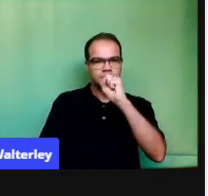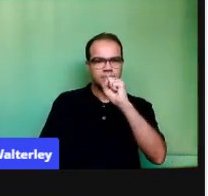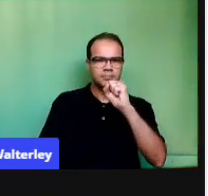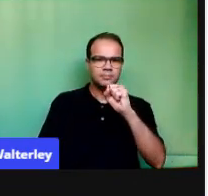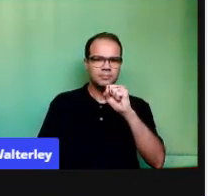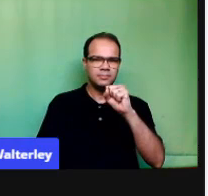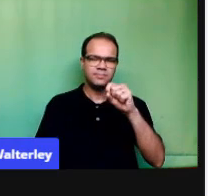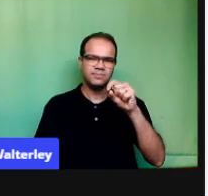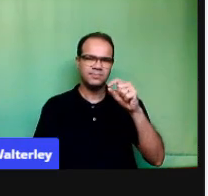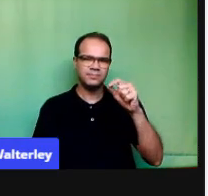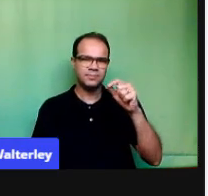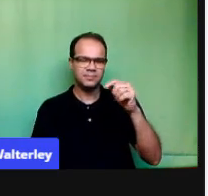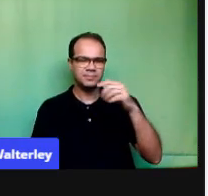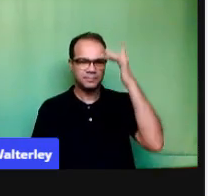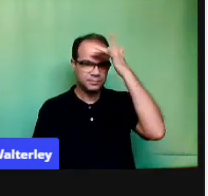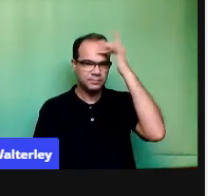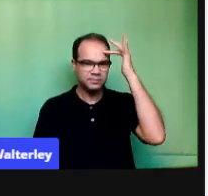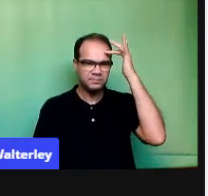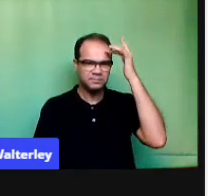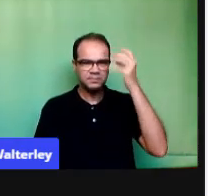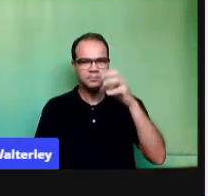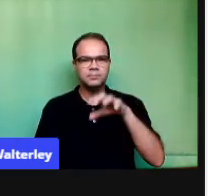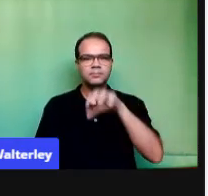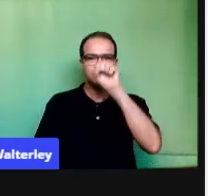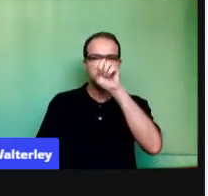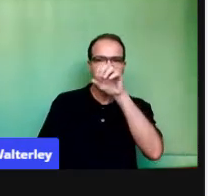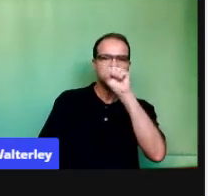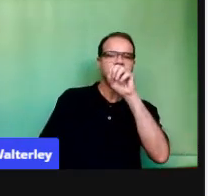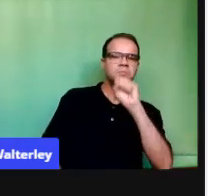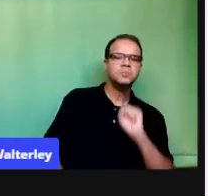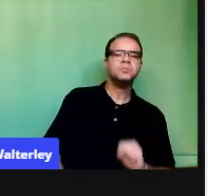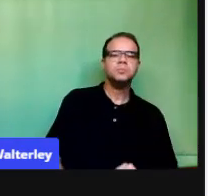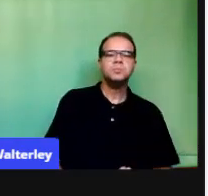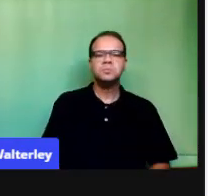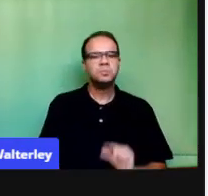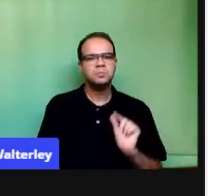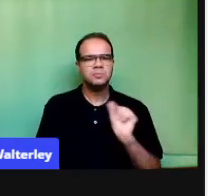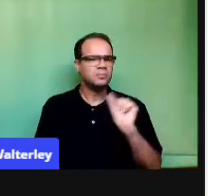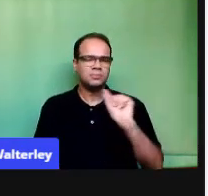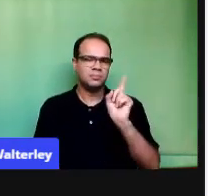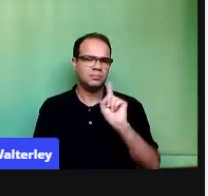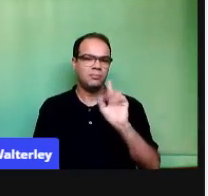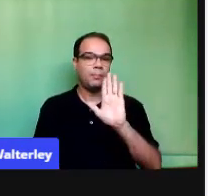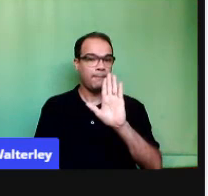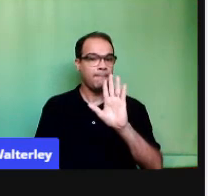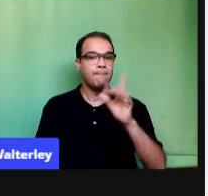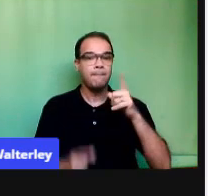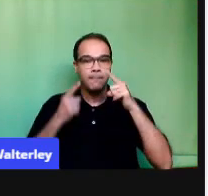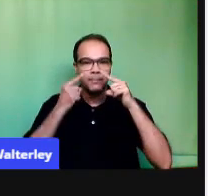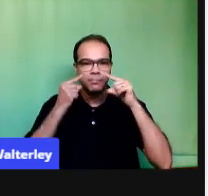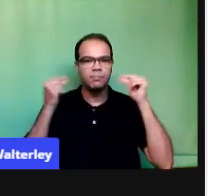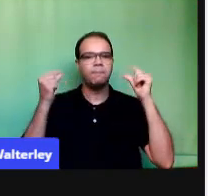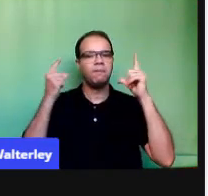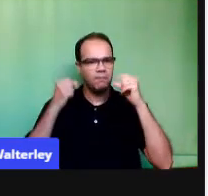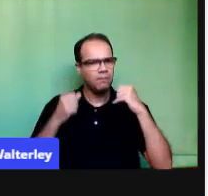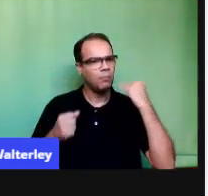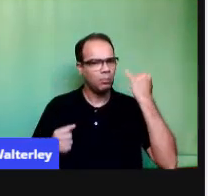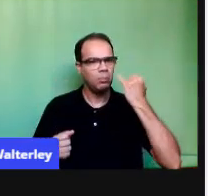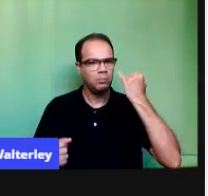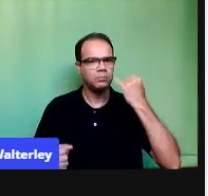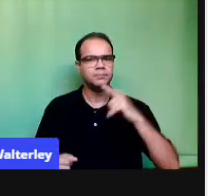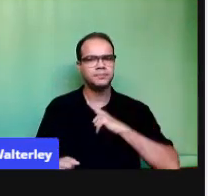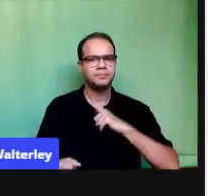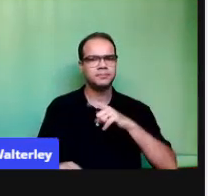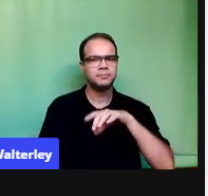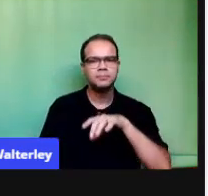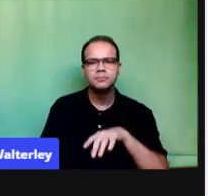desenvolvido, a gente não usa muito, mas para os gatos é um dos sentidos mais importantes, se não o mais importante. Então, o que a